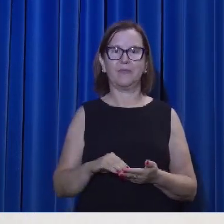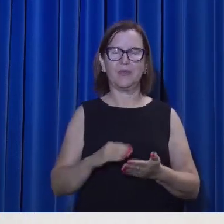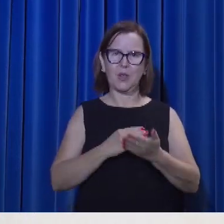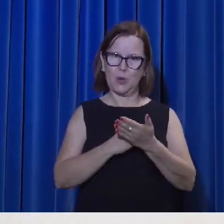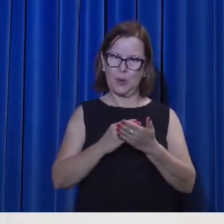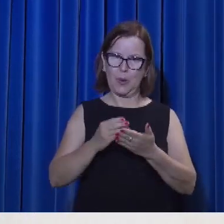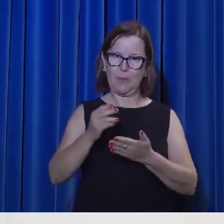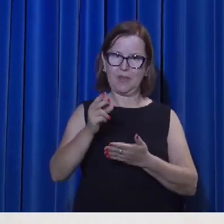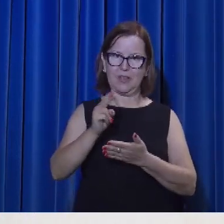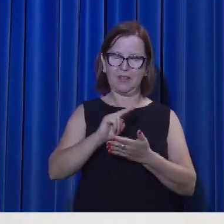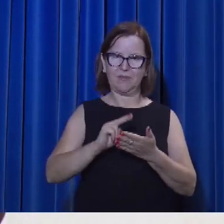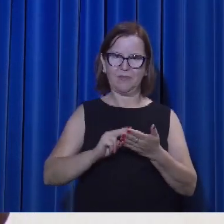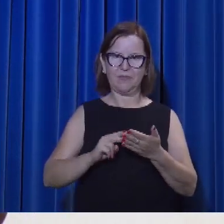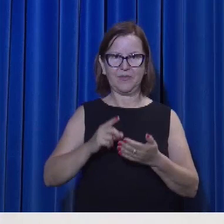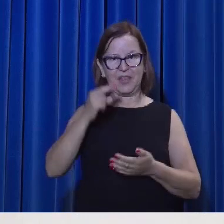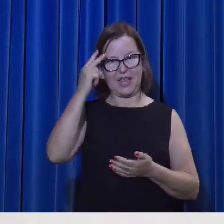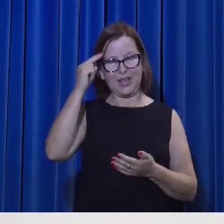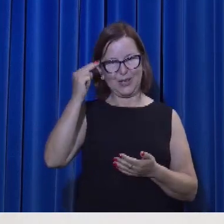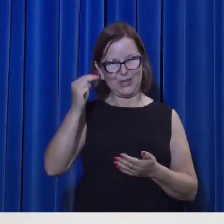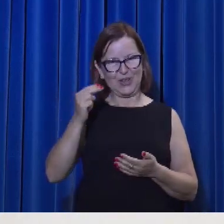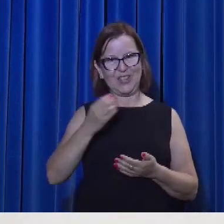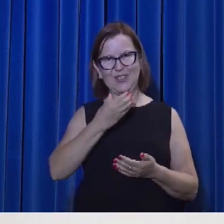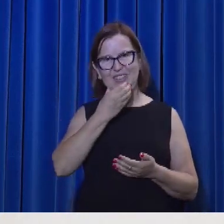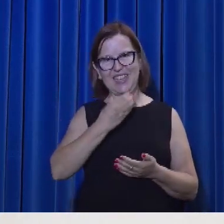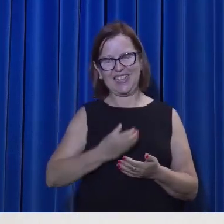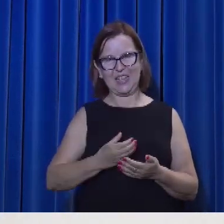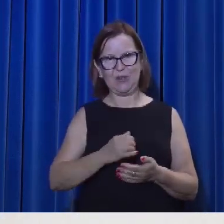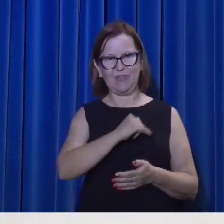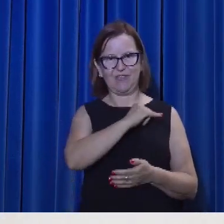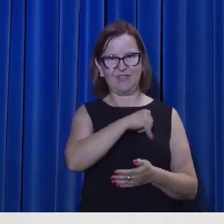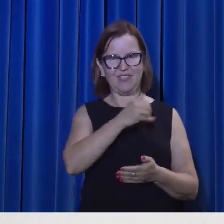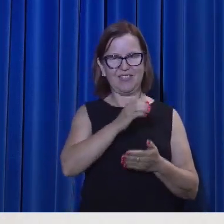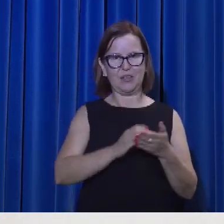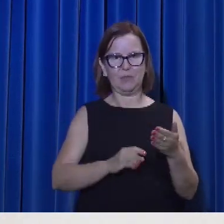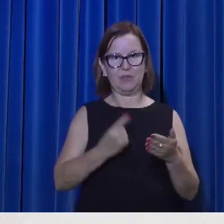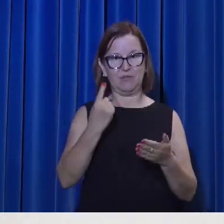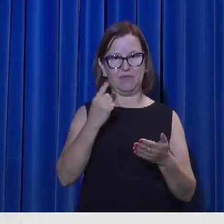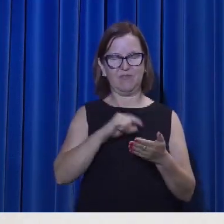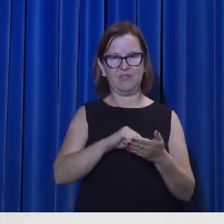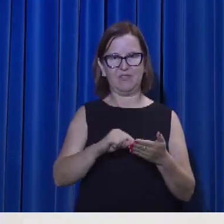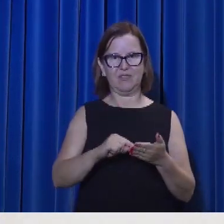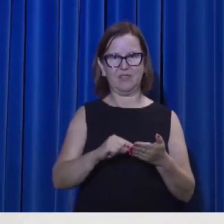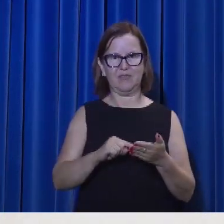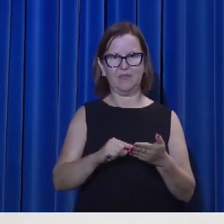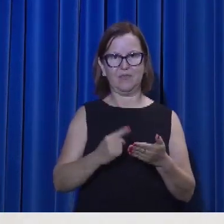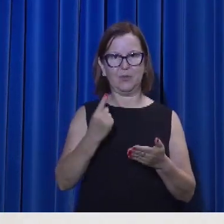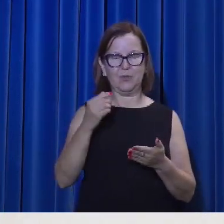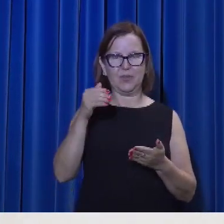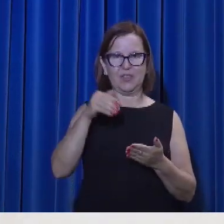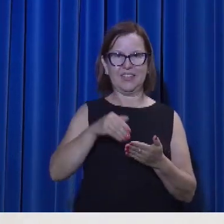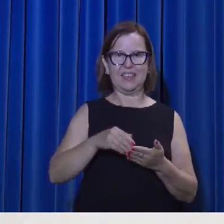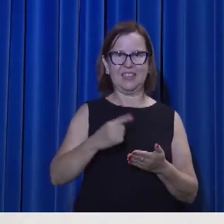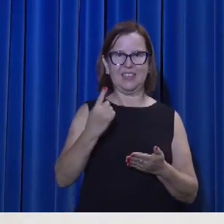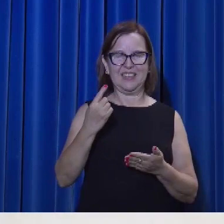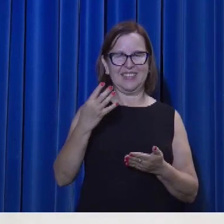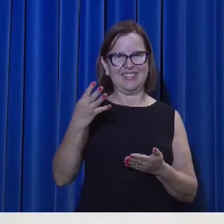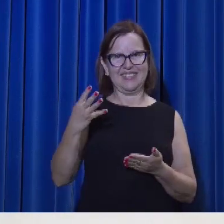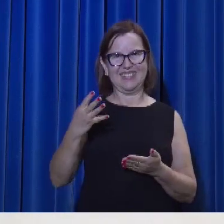é a história do Natal segundo João. João, capítulo 1, versículos de 1 a 14.